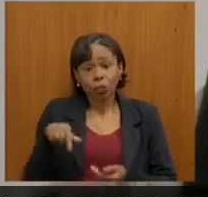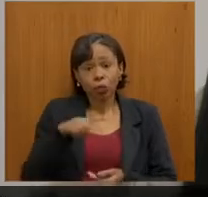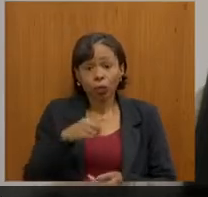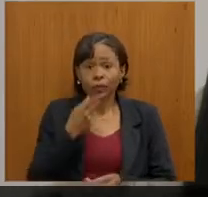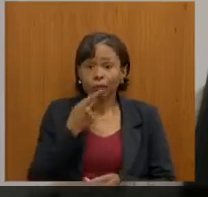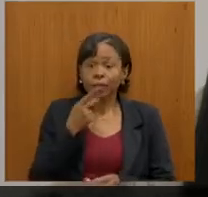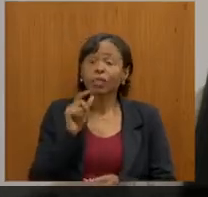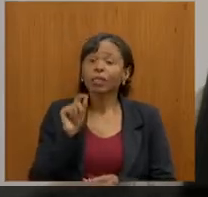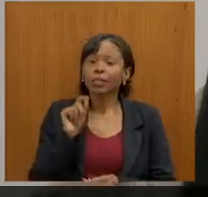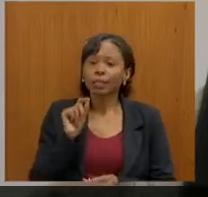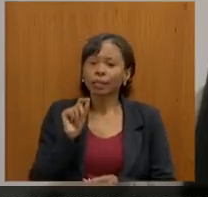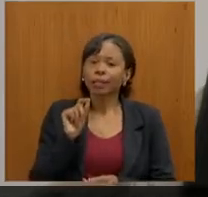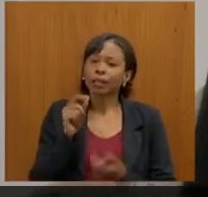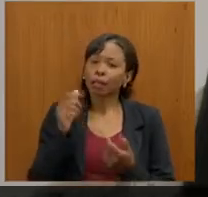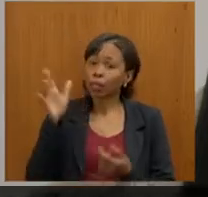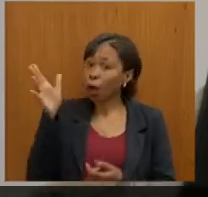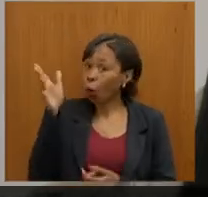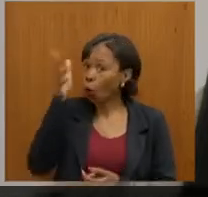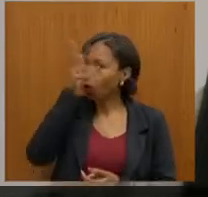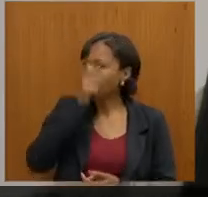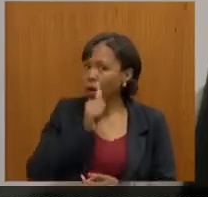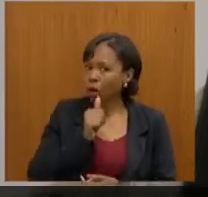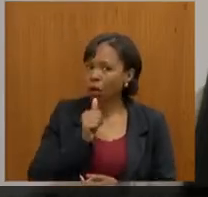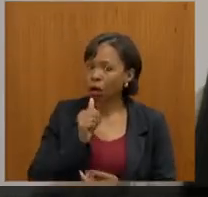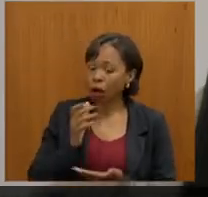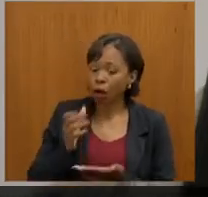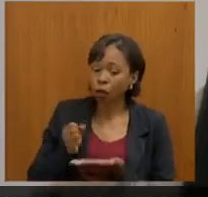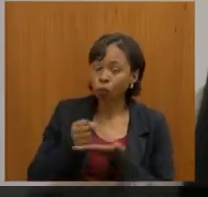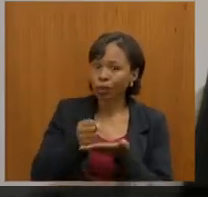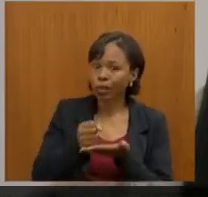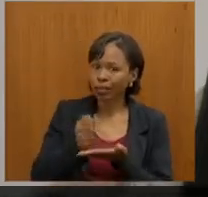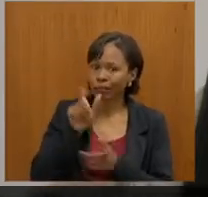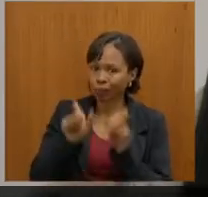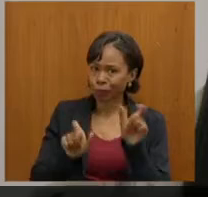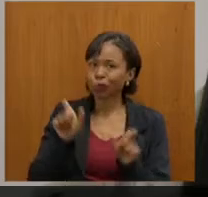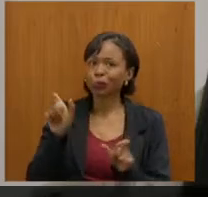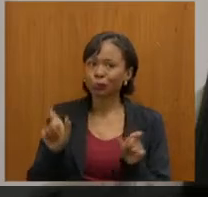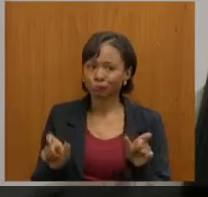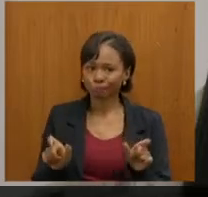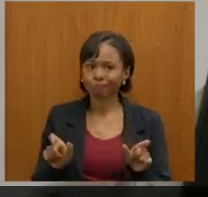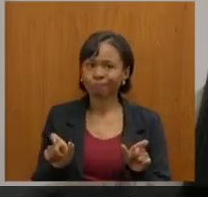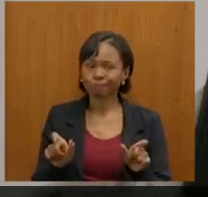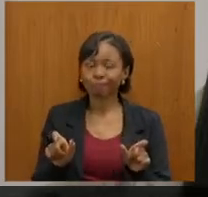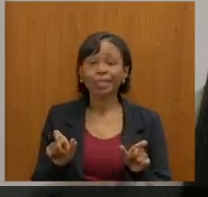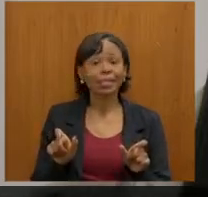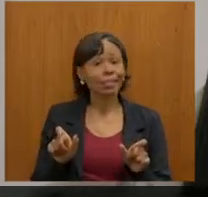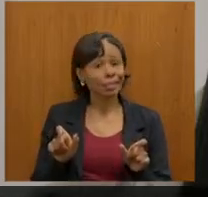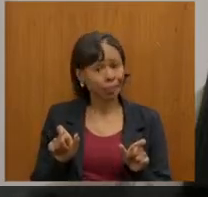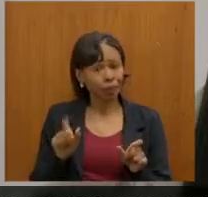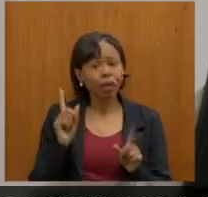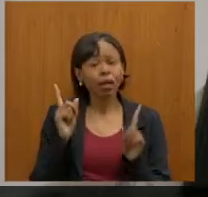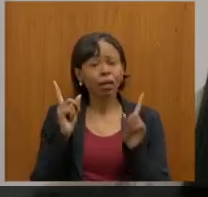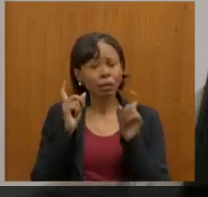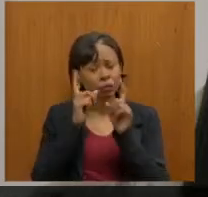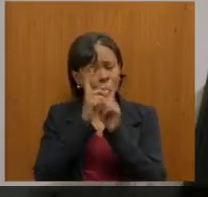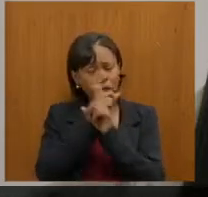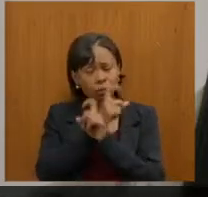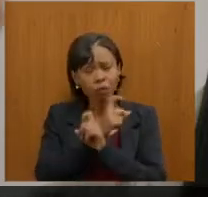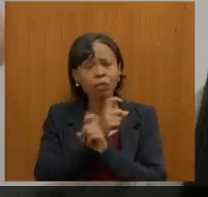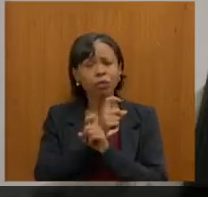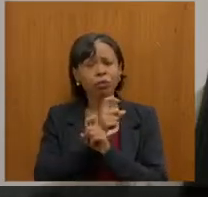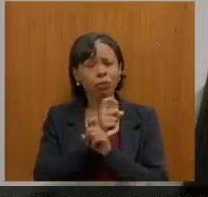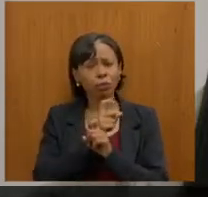Lívia Maria Cecília Dra Patricia Dra Ana todos que estão aqui é muito difícil a gente ter esse